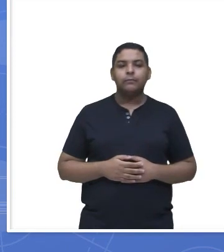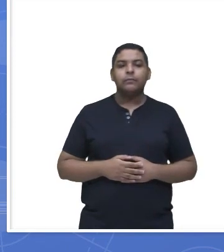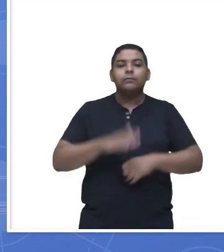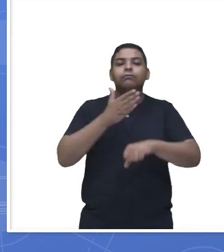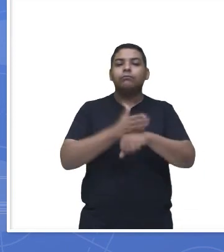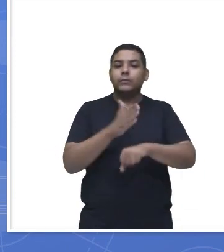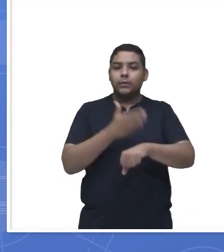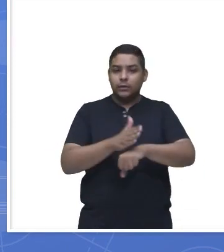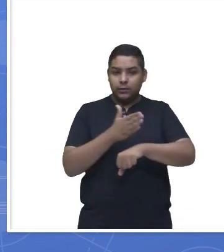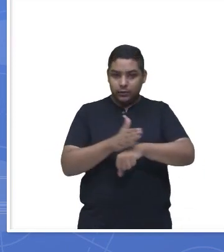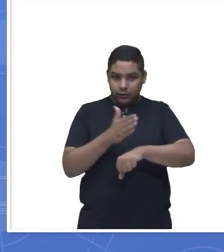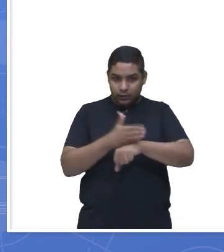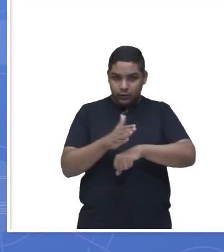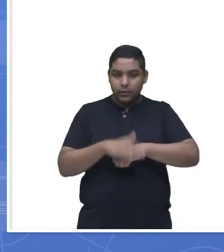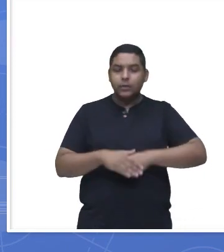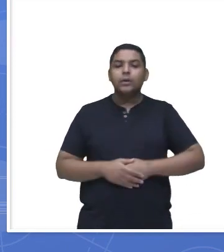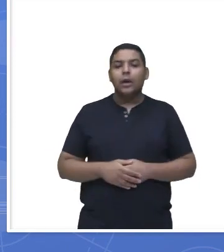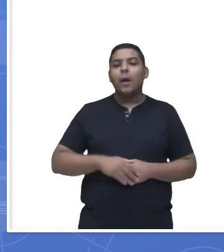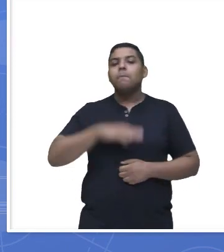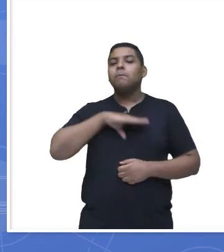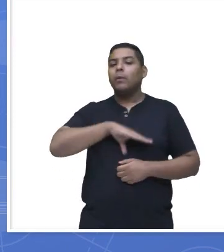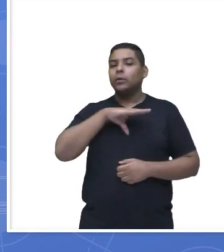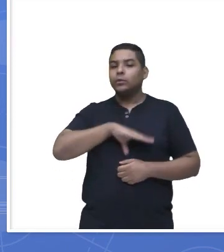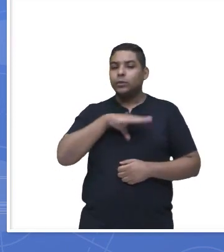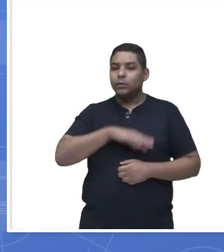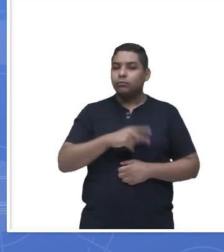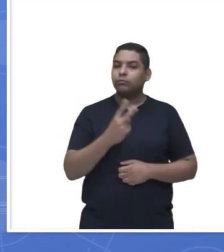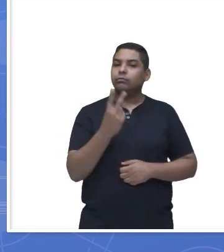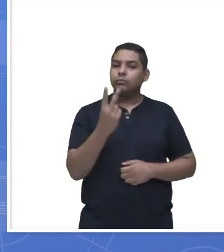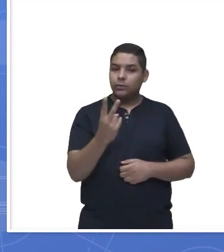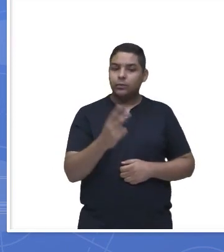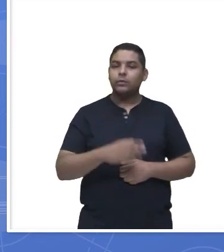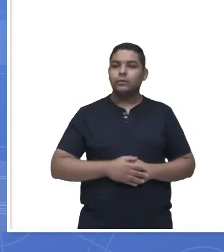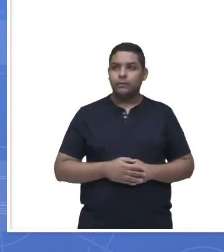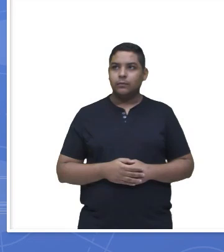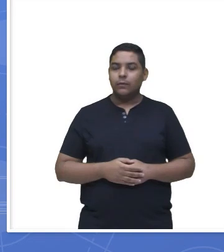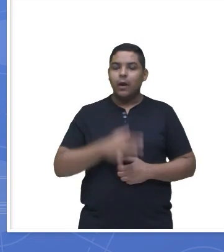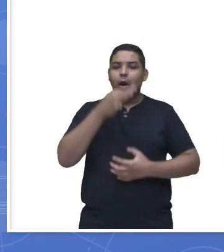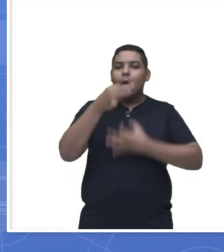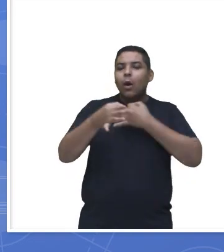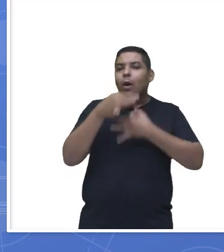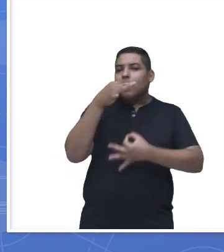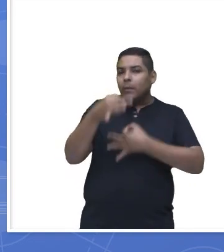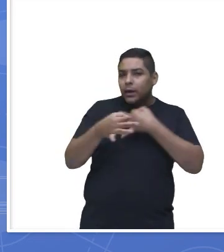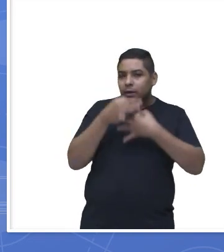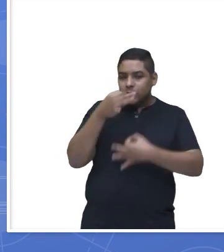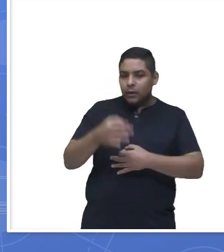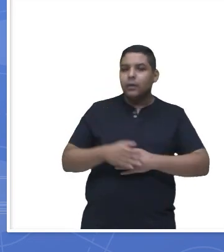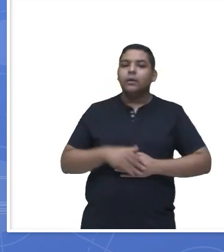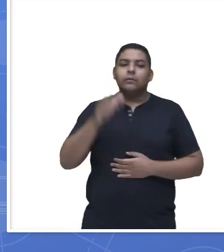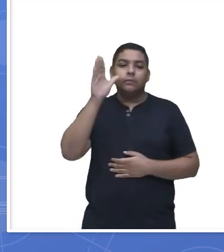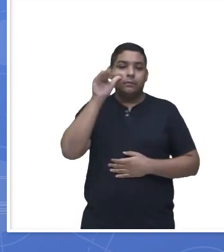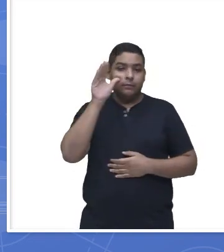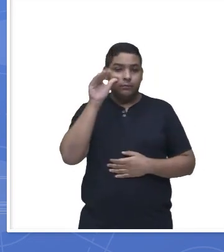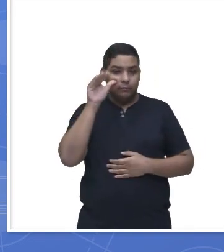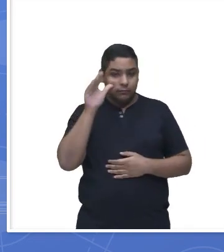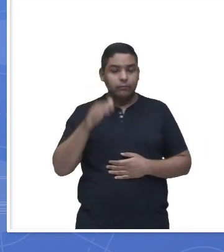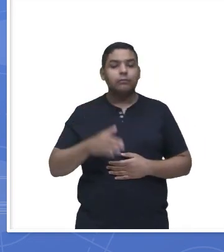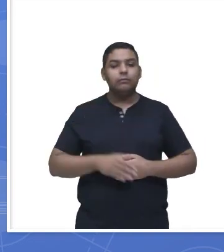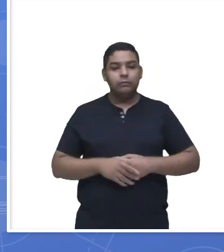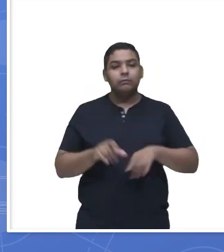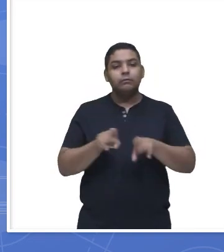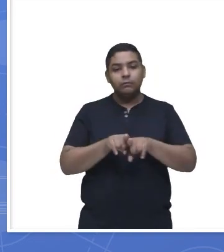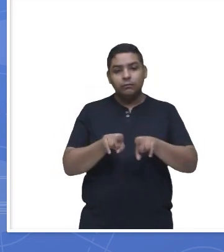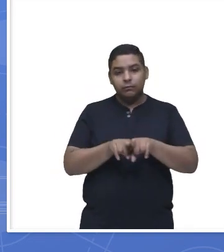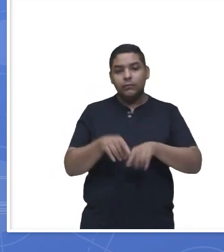Exercitando, duas questões de língua portuguesa. E hoje nós vamos comentar, nós vamos observar alguns pontos que facilitariam também